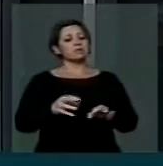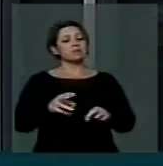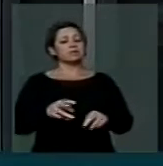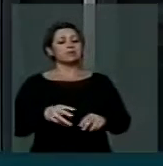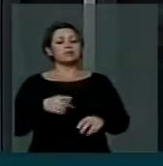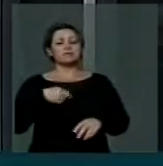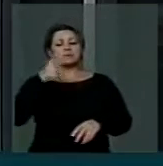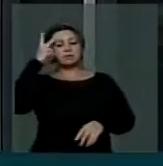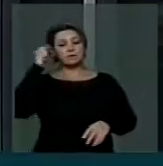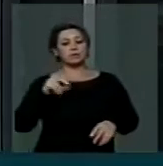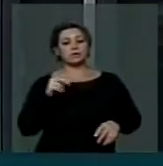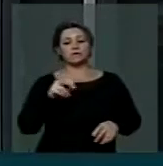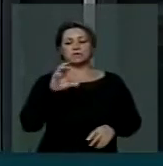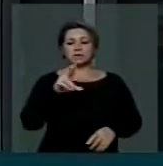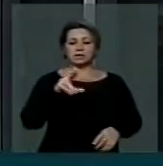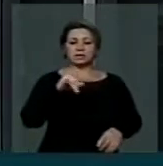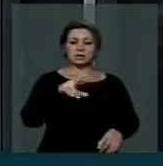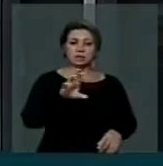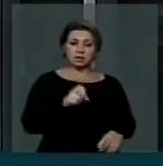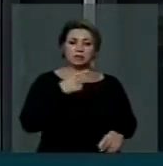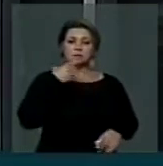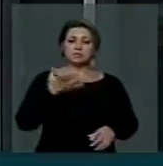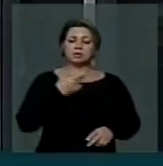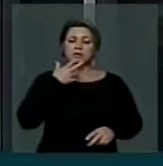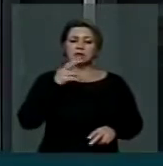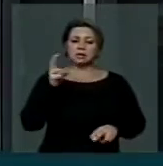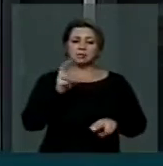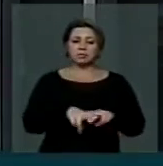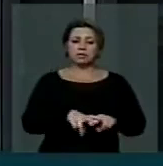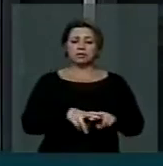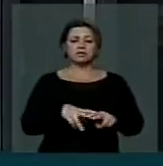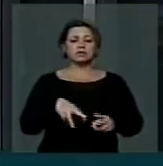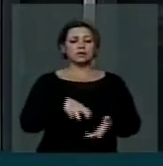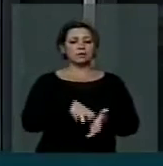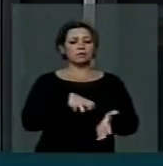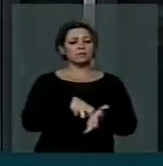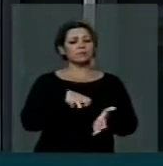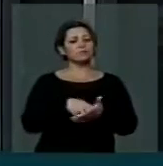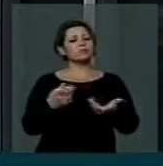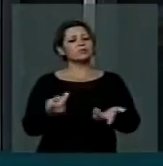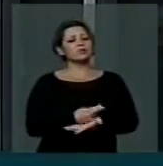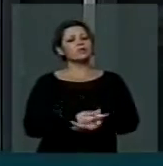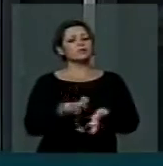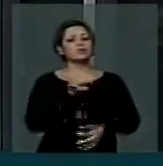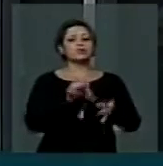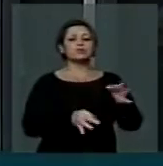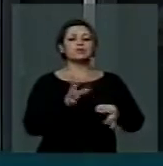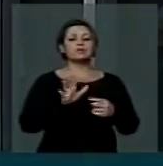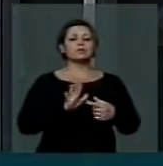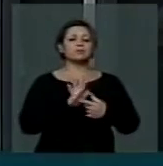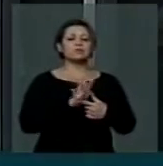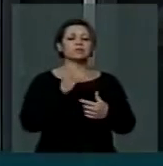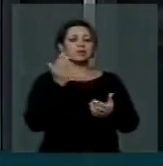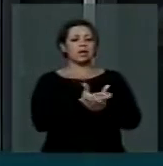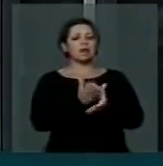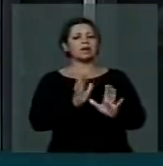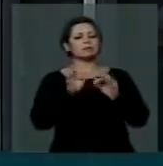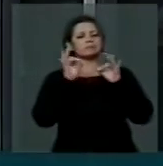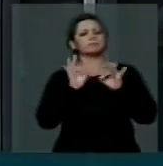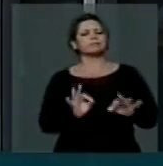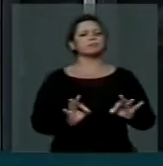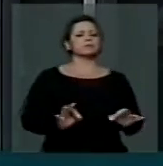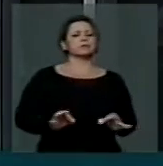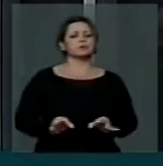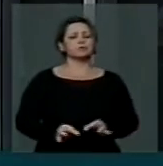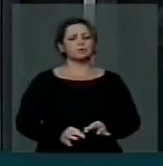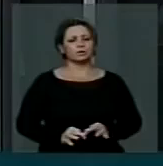próprias vítimas dos crimes que se pretendem punir, a nova ordem internacional contempla banir